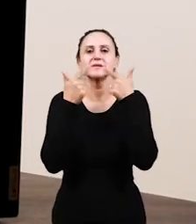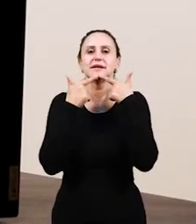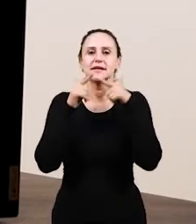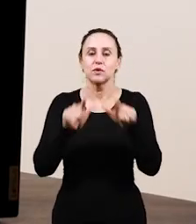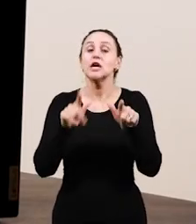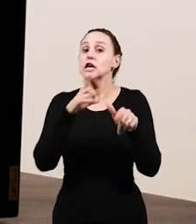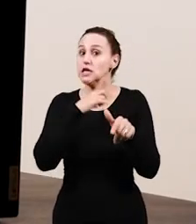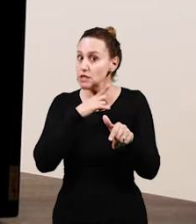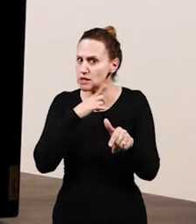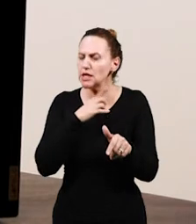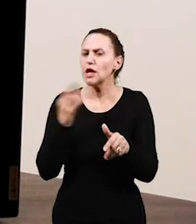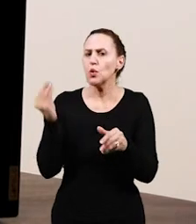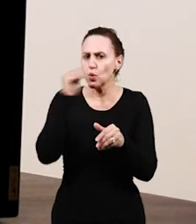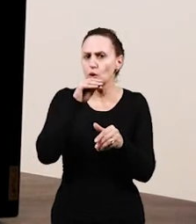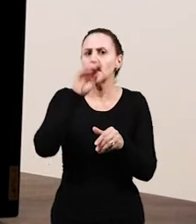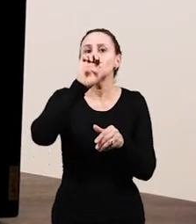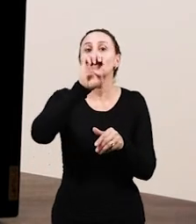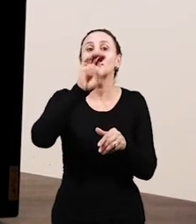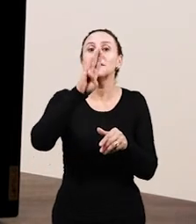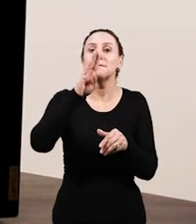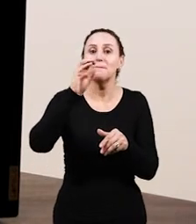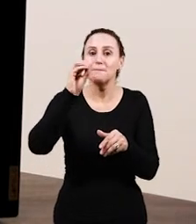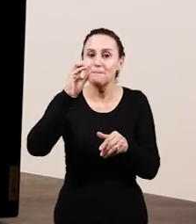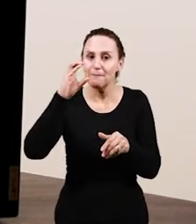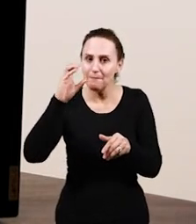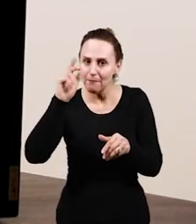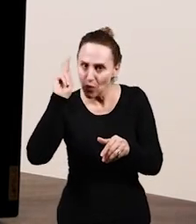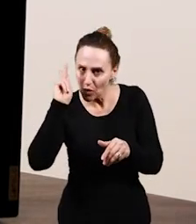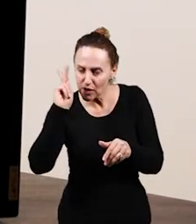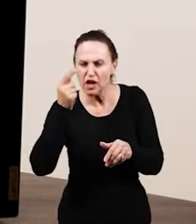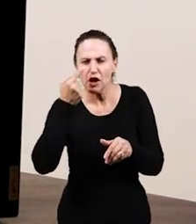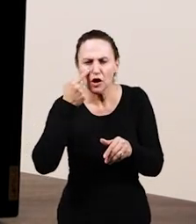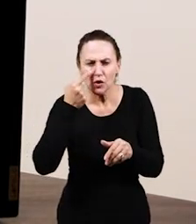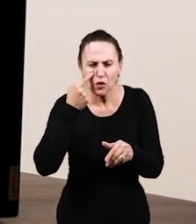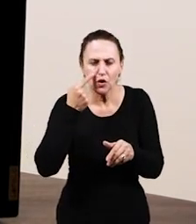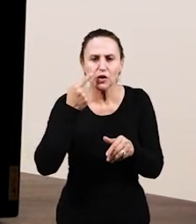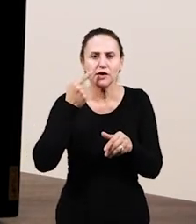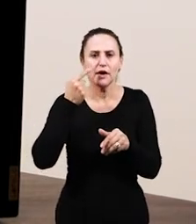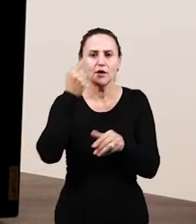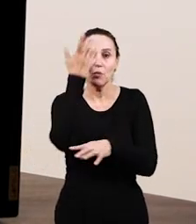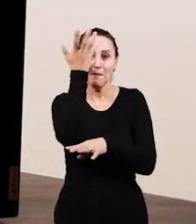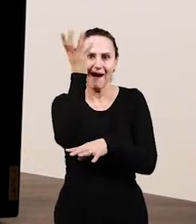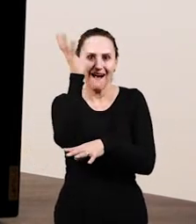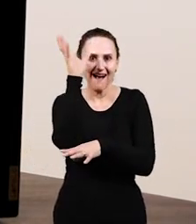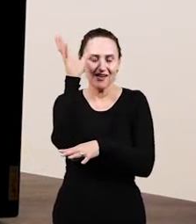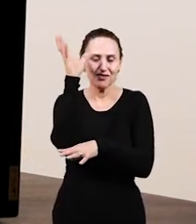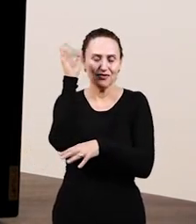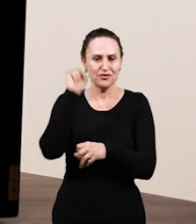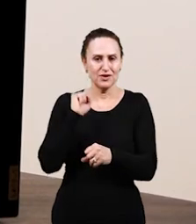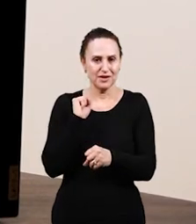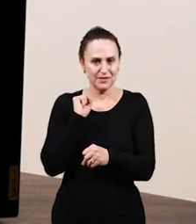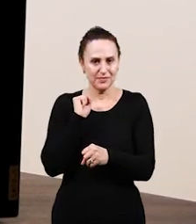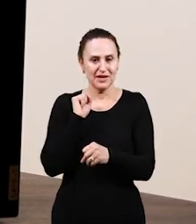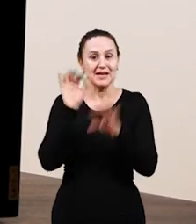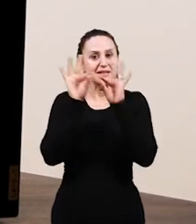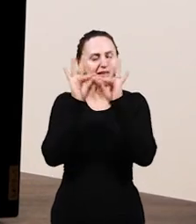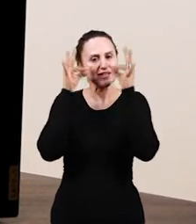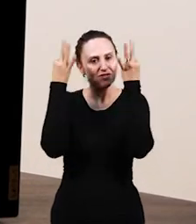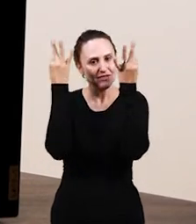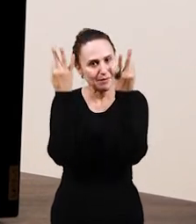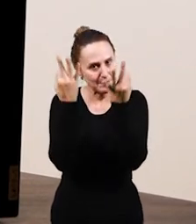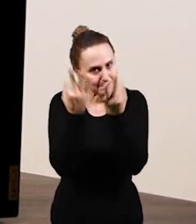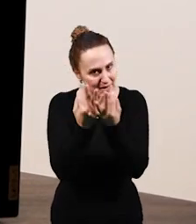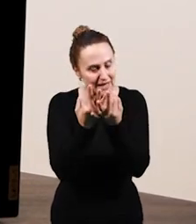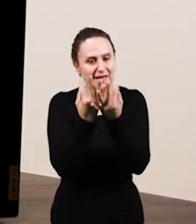no e-book de vocês eu coloquei ali um um esquema né uma árvore da família